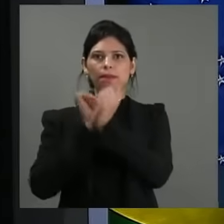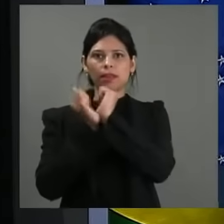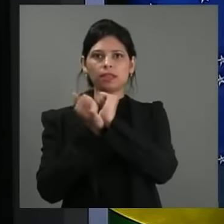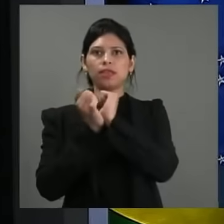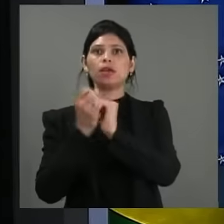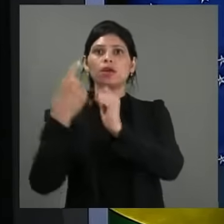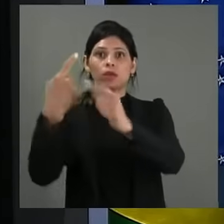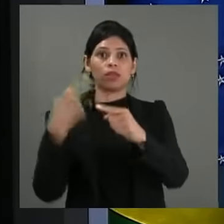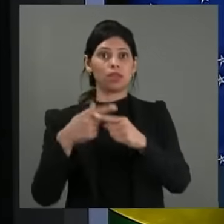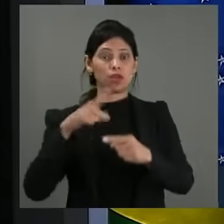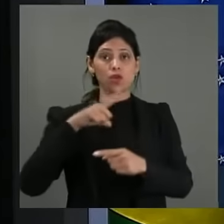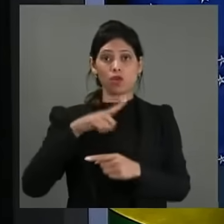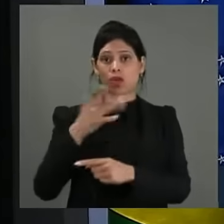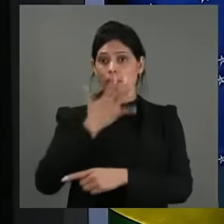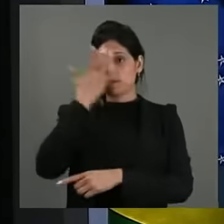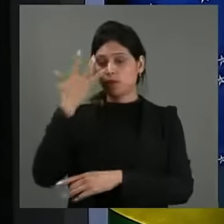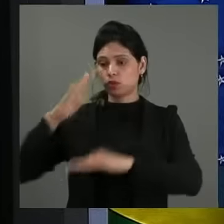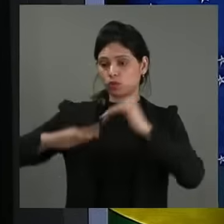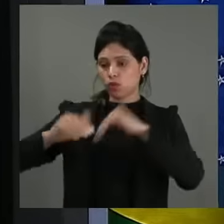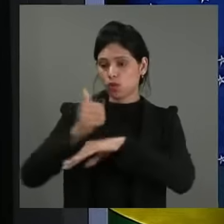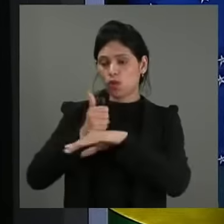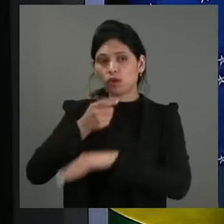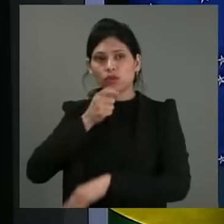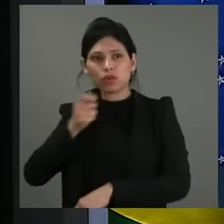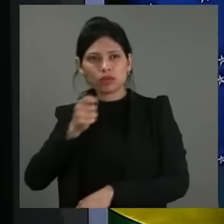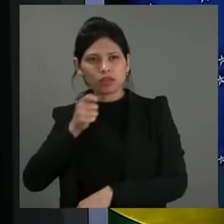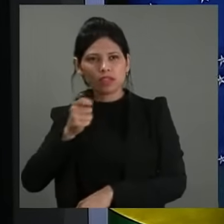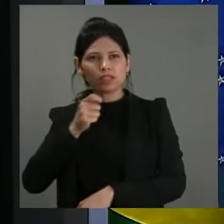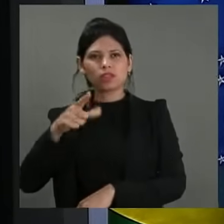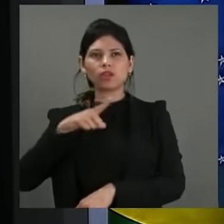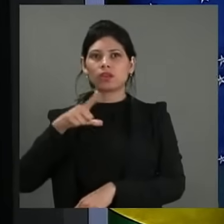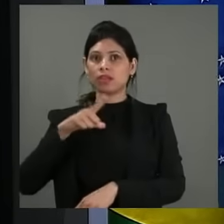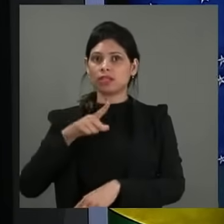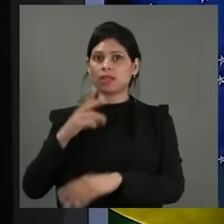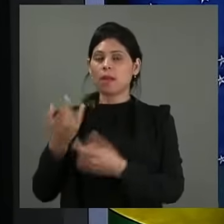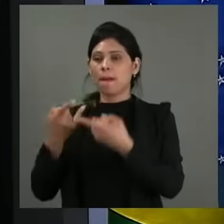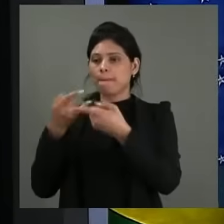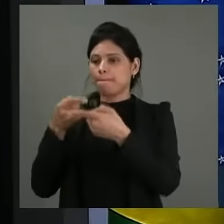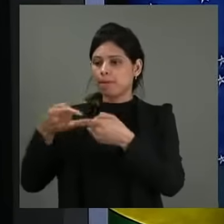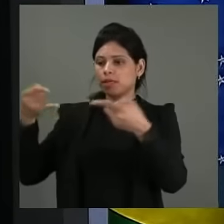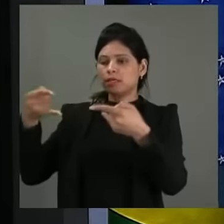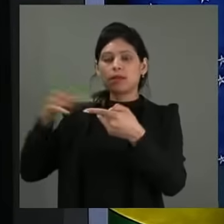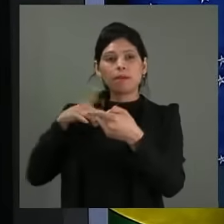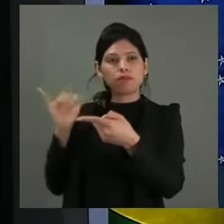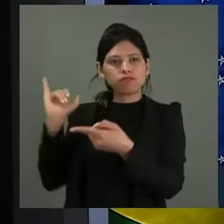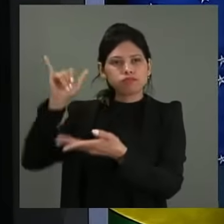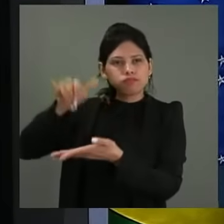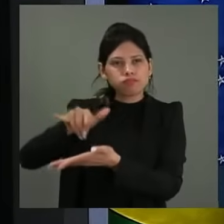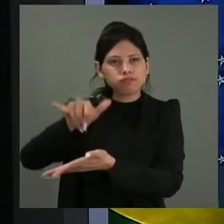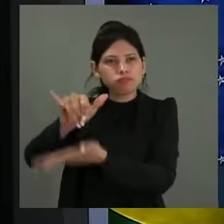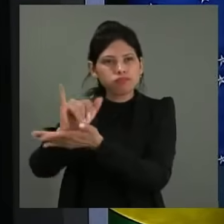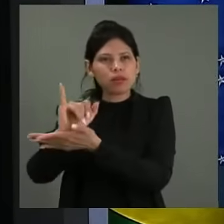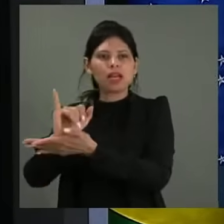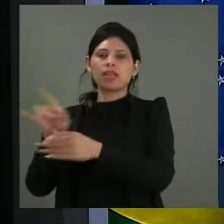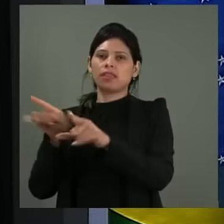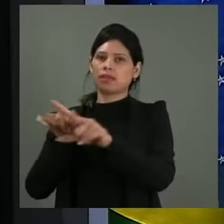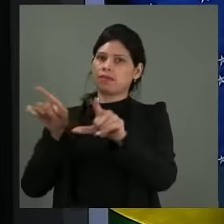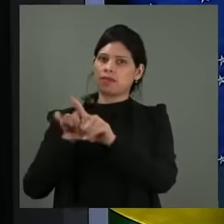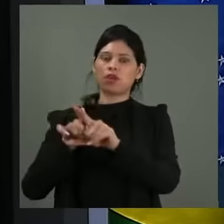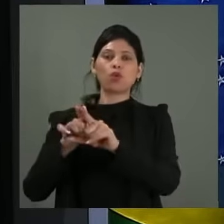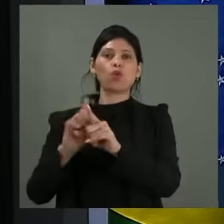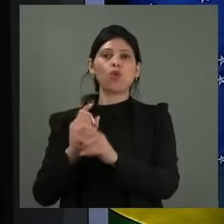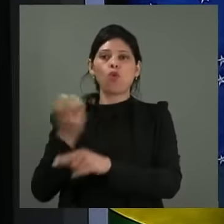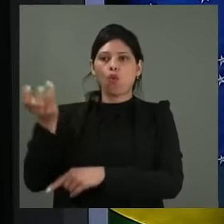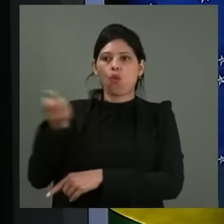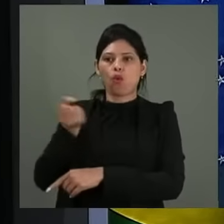jornalistas com passaporte retido, com conta bancária congelada,